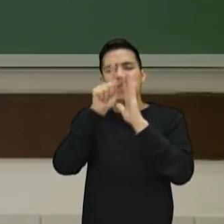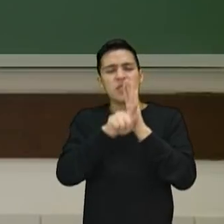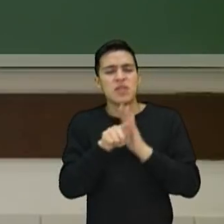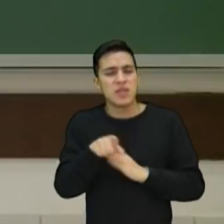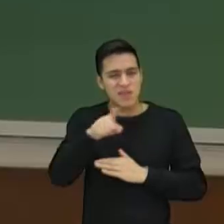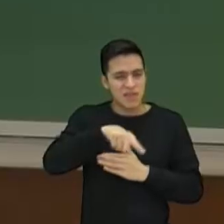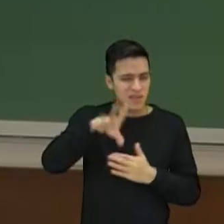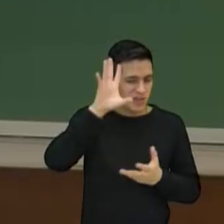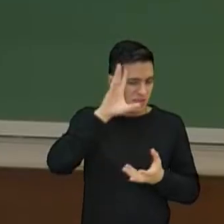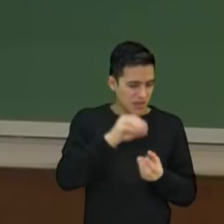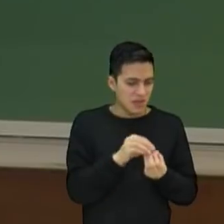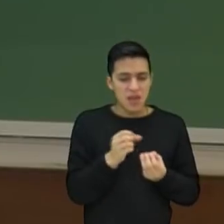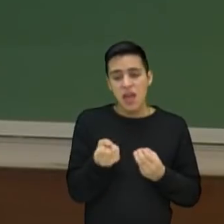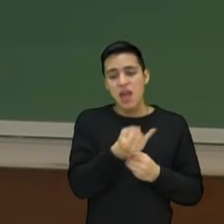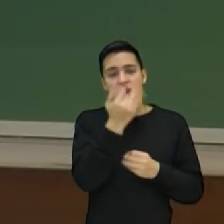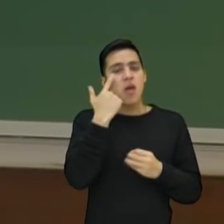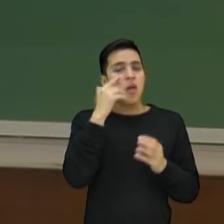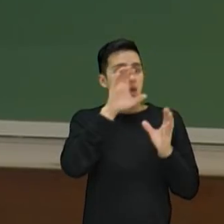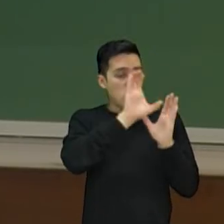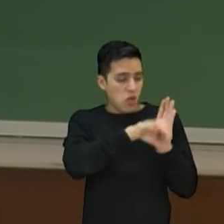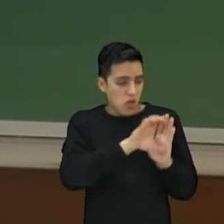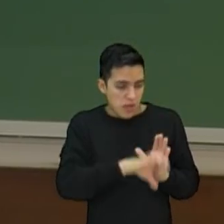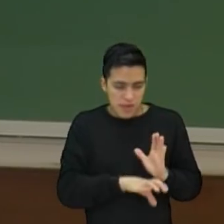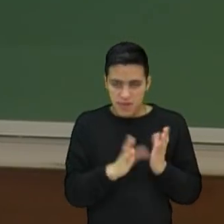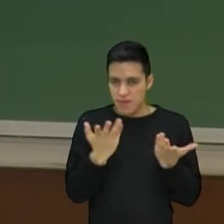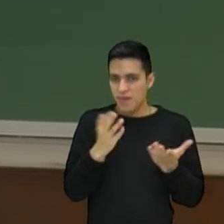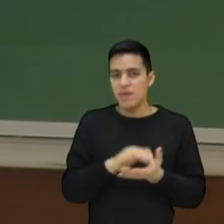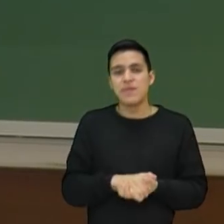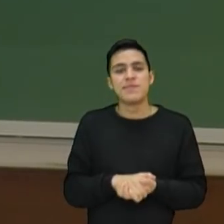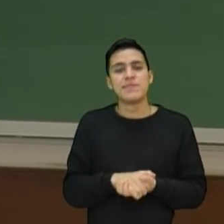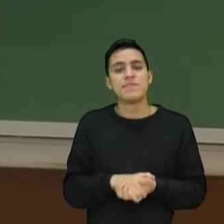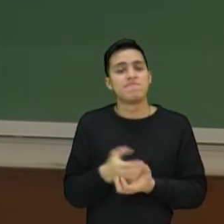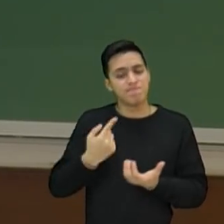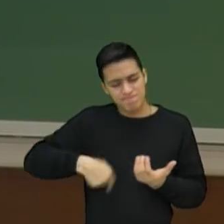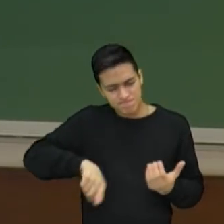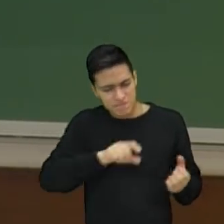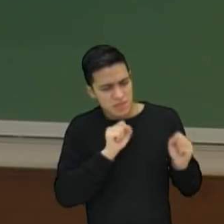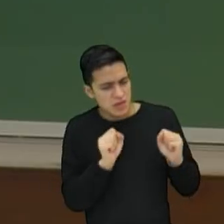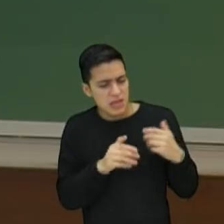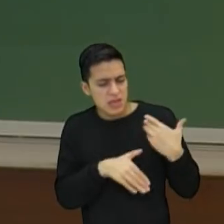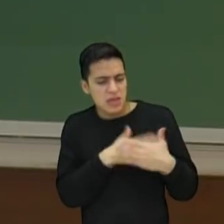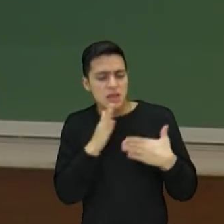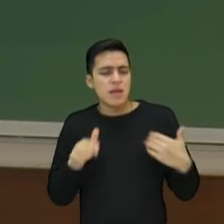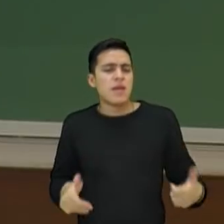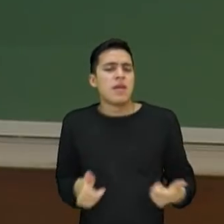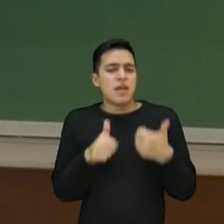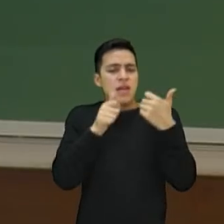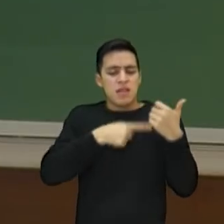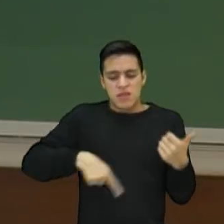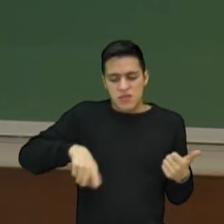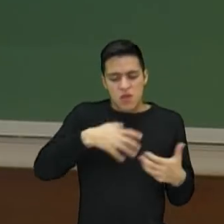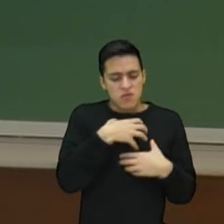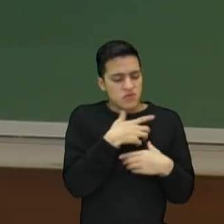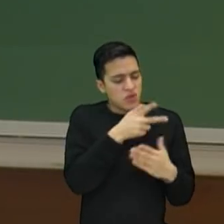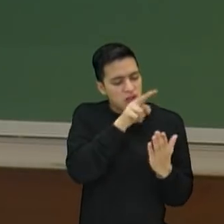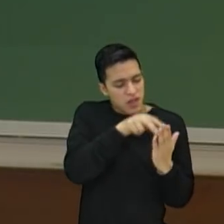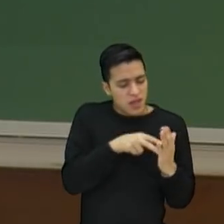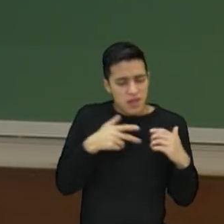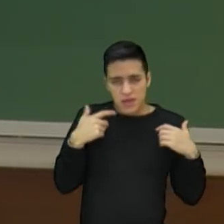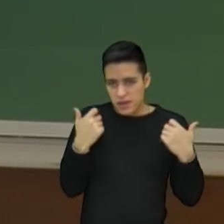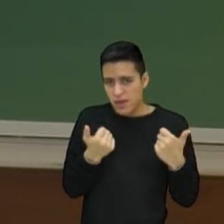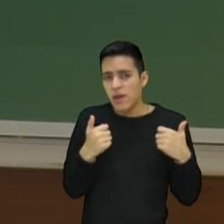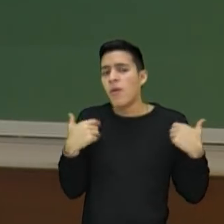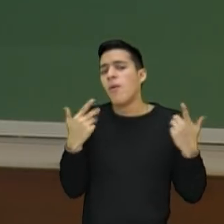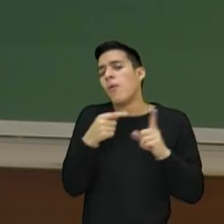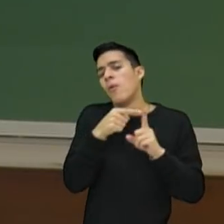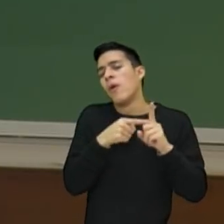pouquinho, eu preciso resgatar alguns conceitos, pessoal, já para que nós possamos cada vez mais melhorar nosso aspecto de leitura. Em qual